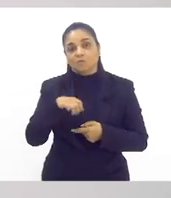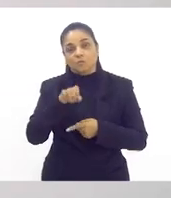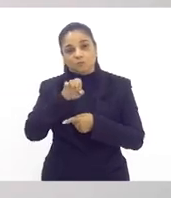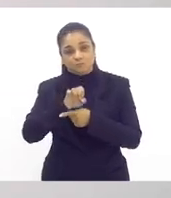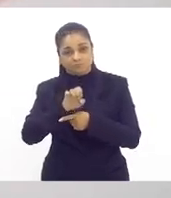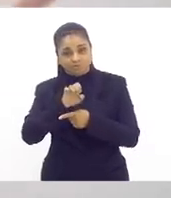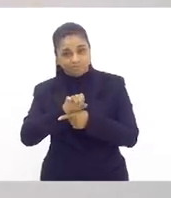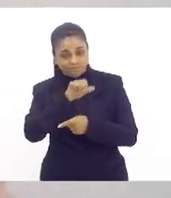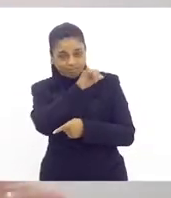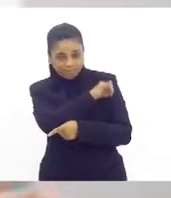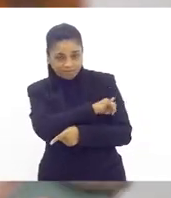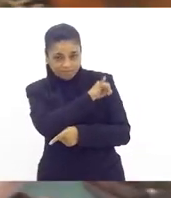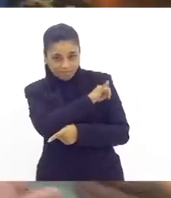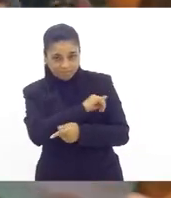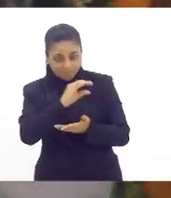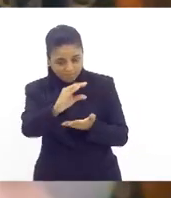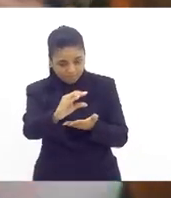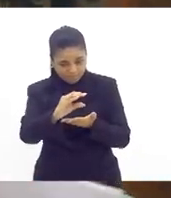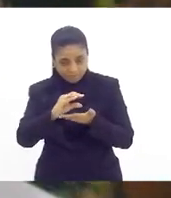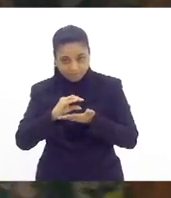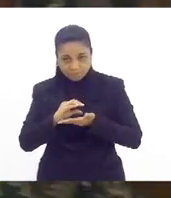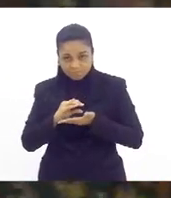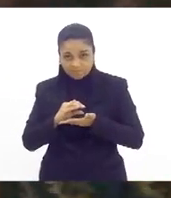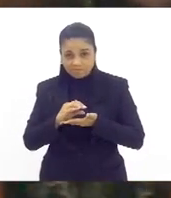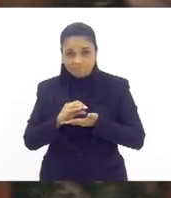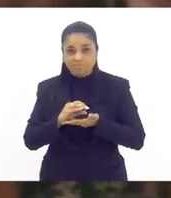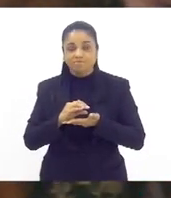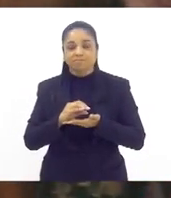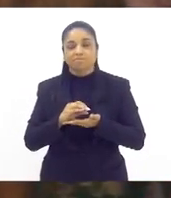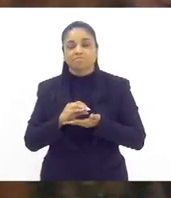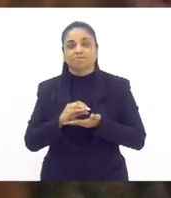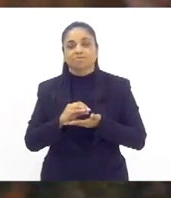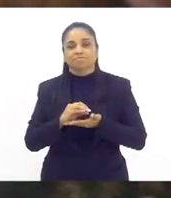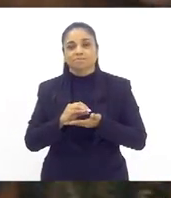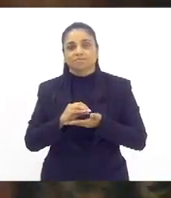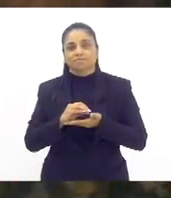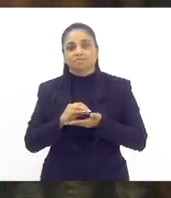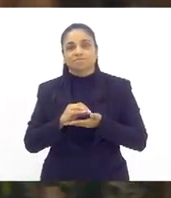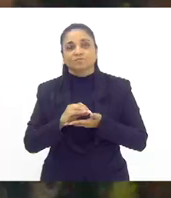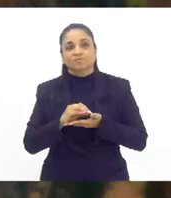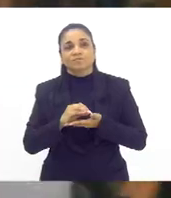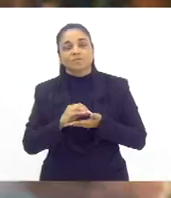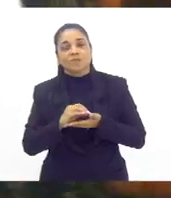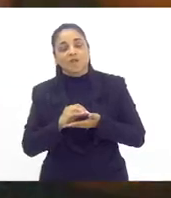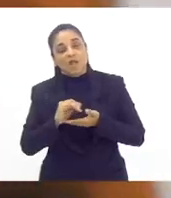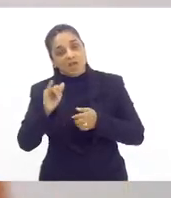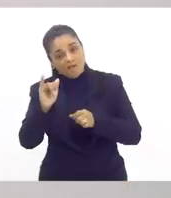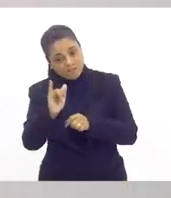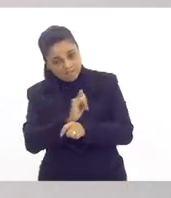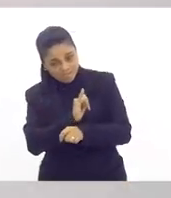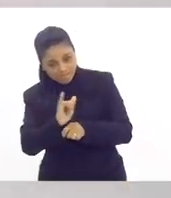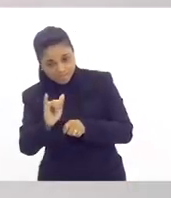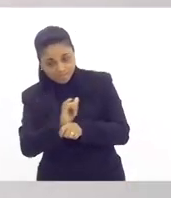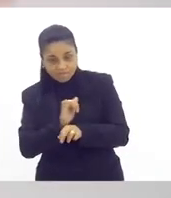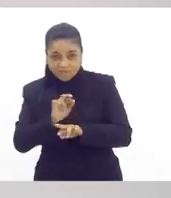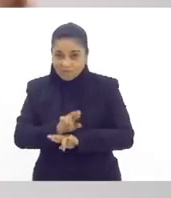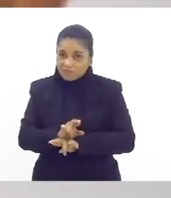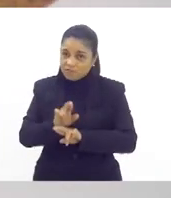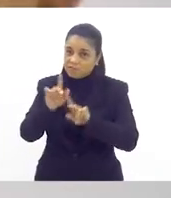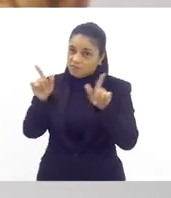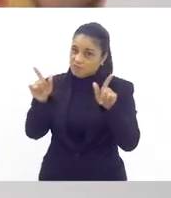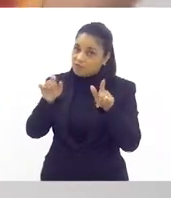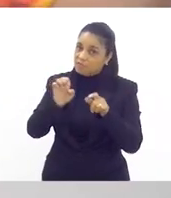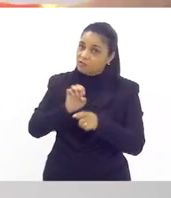Janeiro vai executar esse recurso Possivelmente é um jeito diferente de que outros